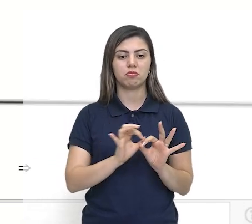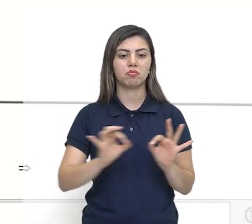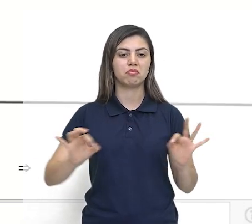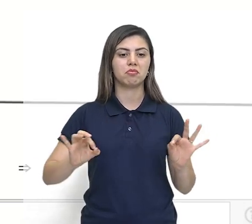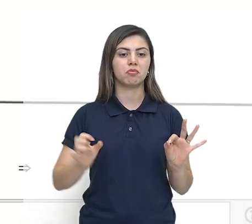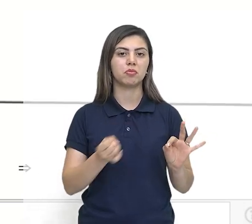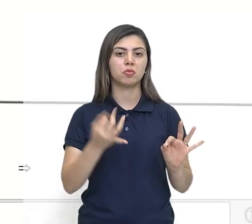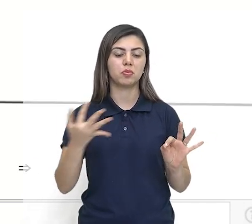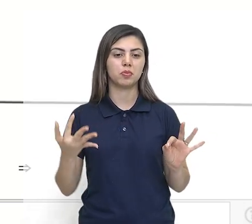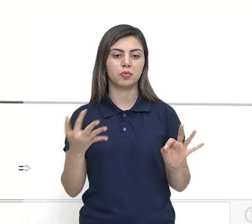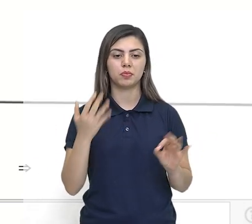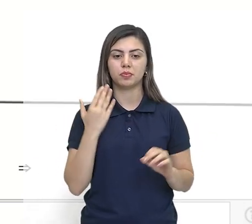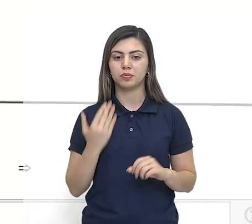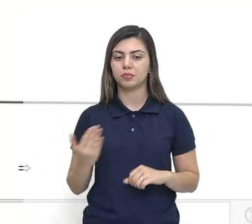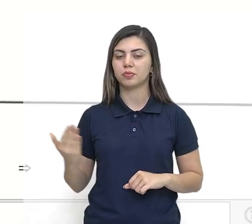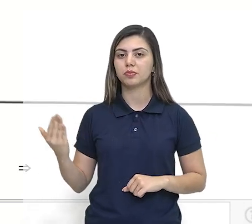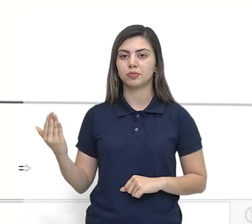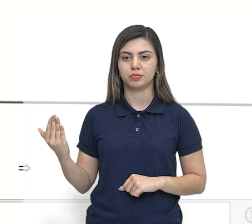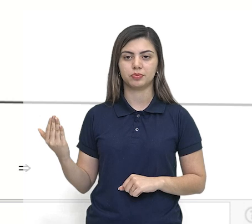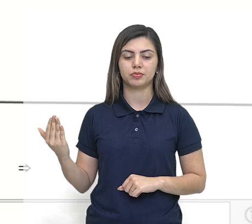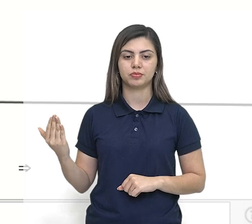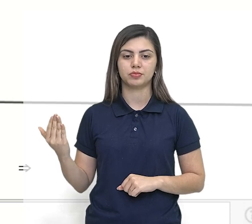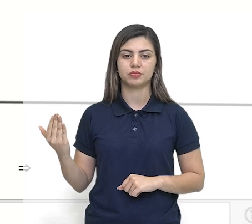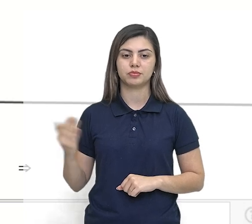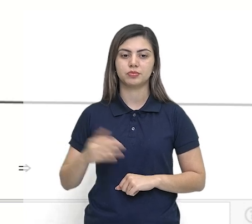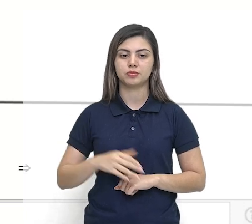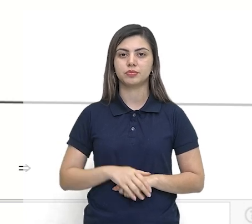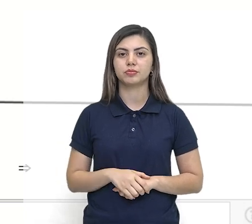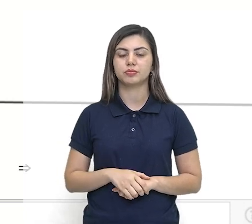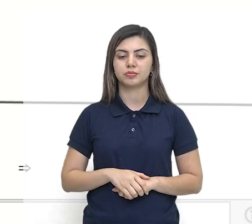aqui, daqui para cá,